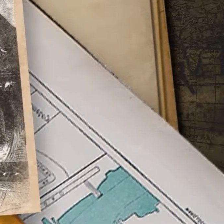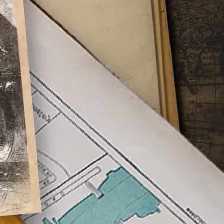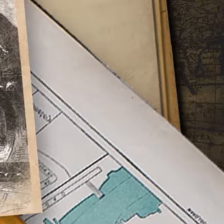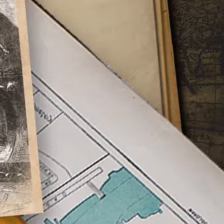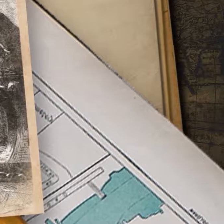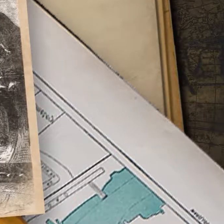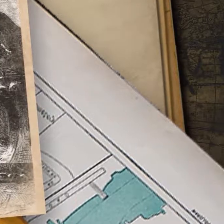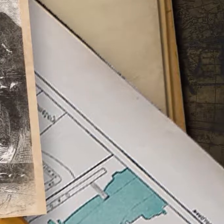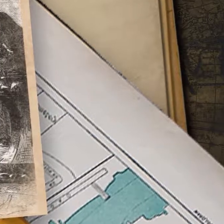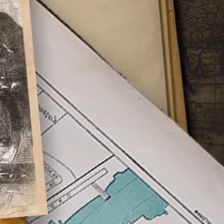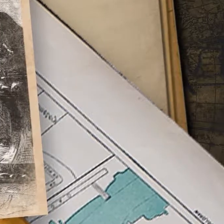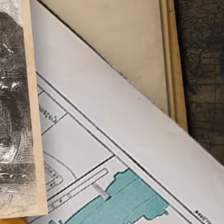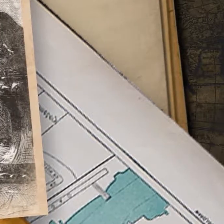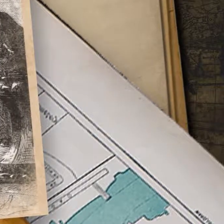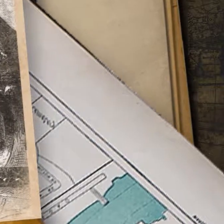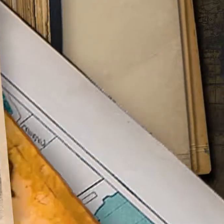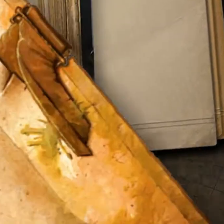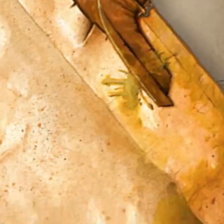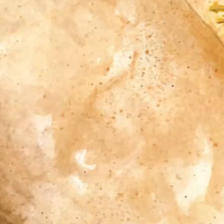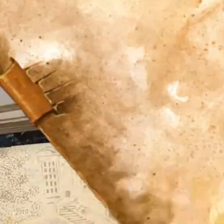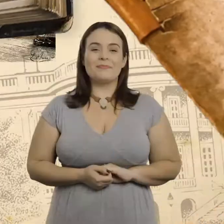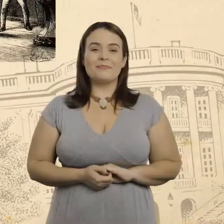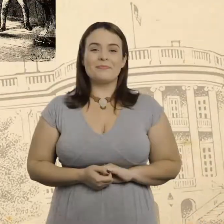segura o timão do navio.